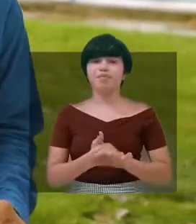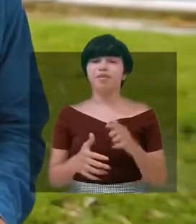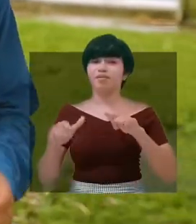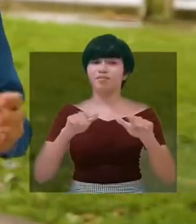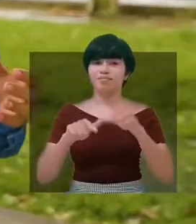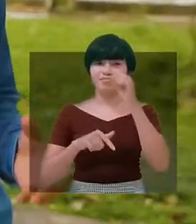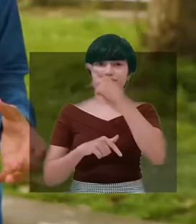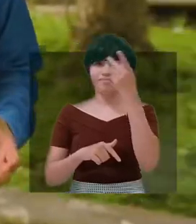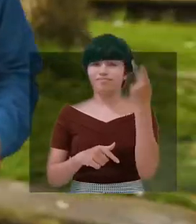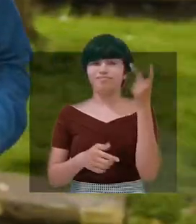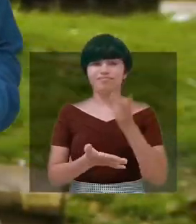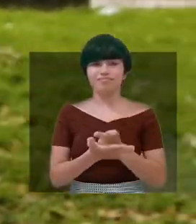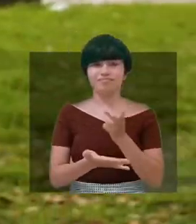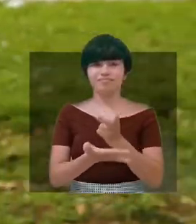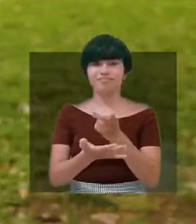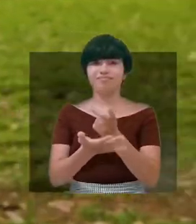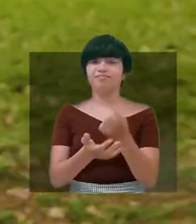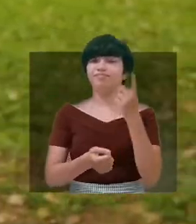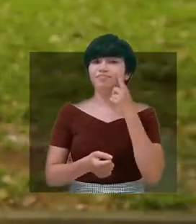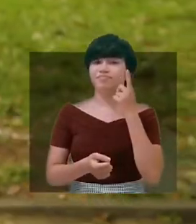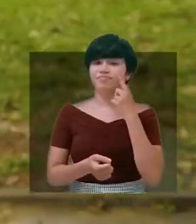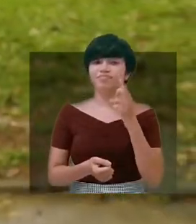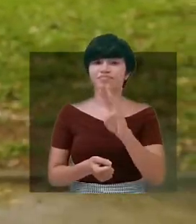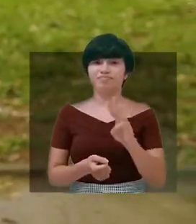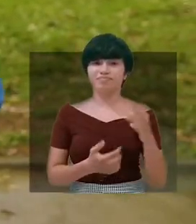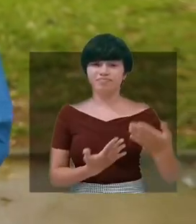ficando por aqui, mas o trabalho da prefeitura continua.